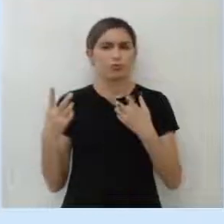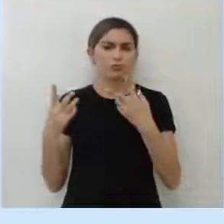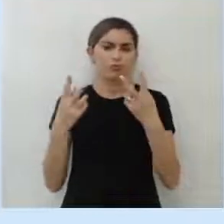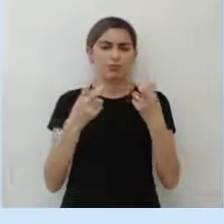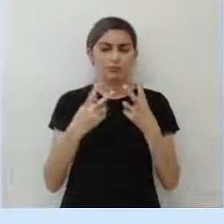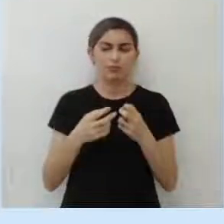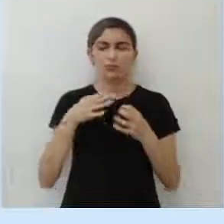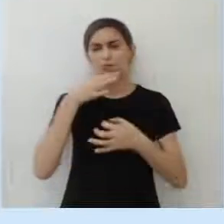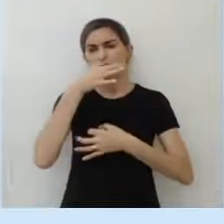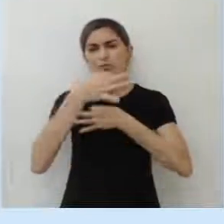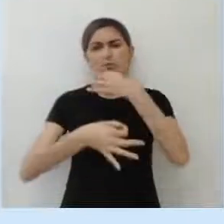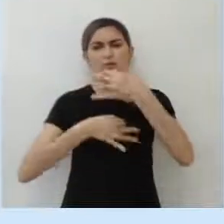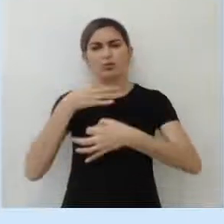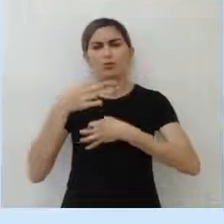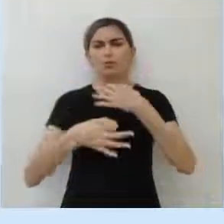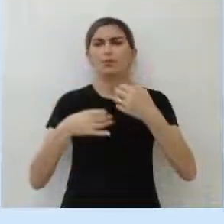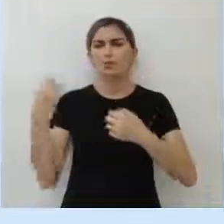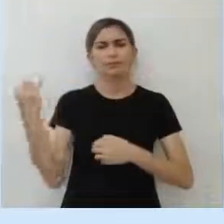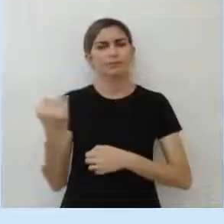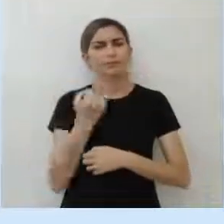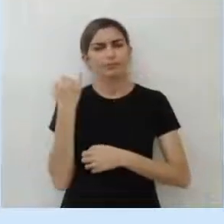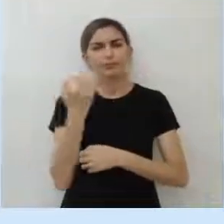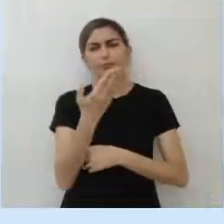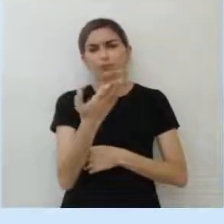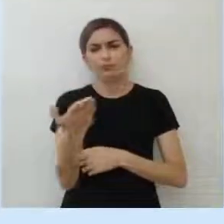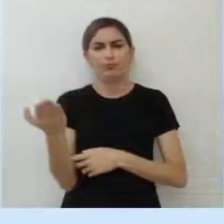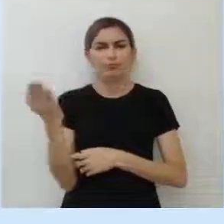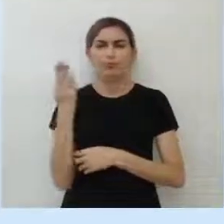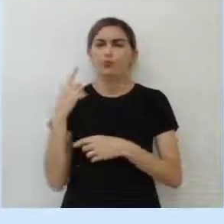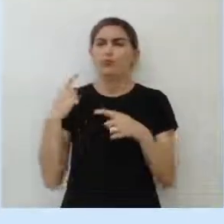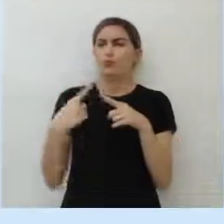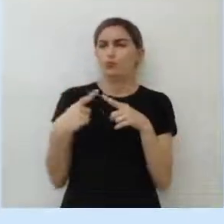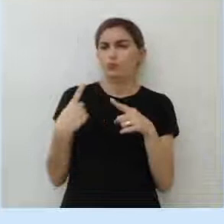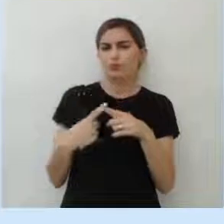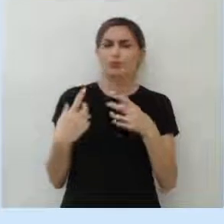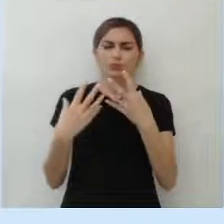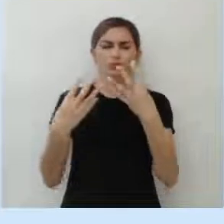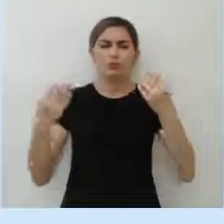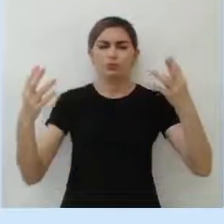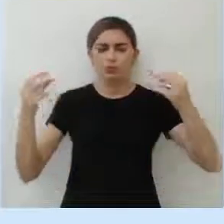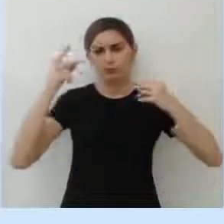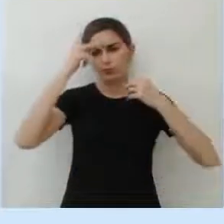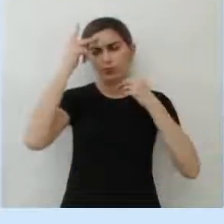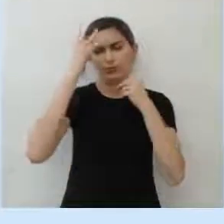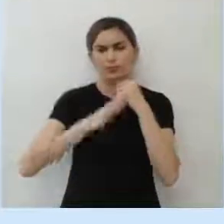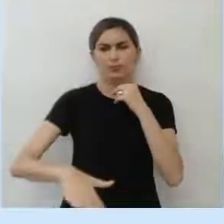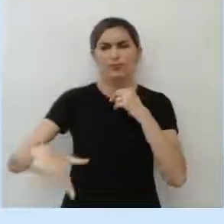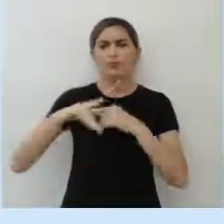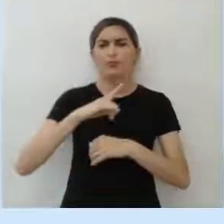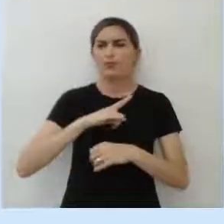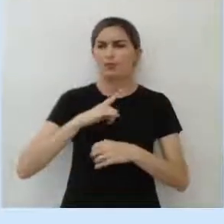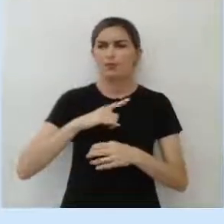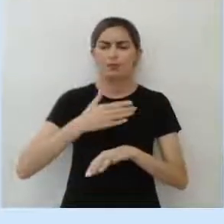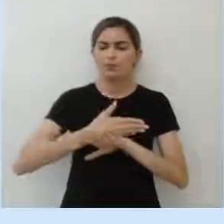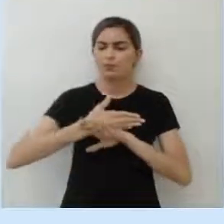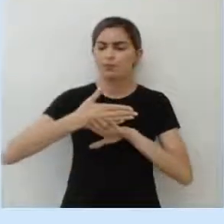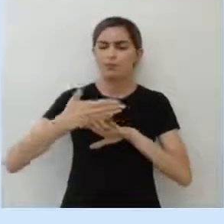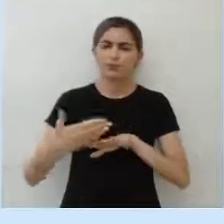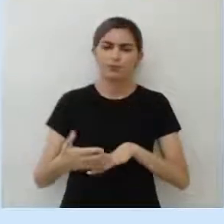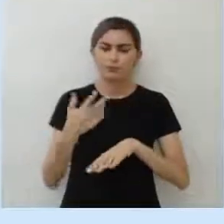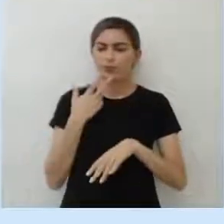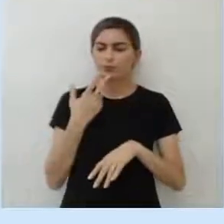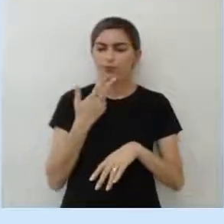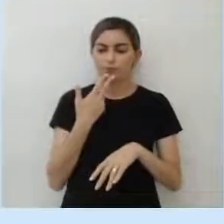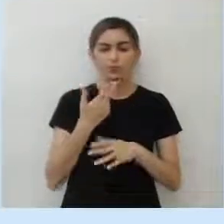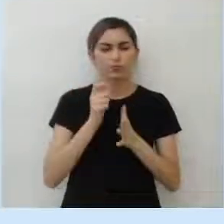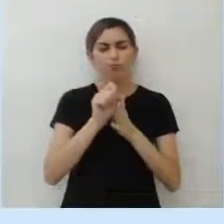essa dica ela é muito importante para vocês, porque muita gente tem mania de